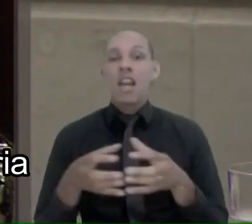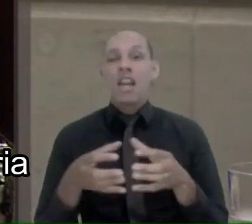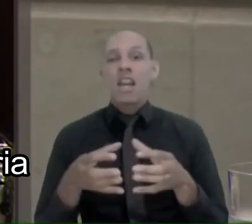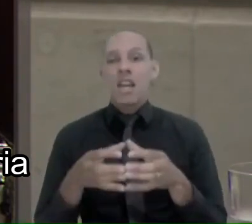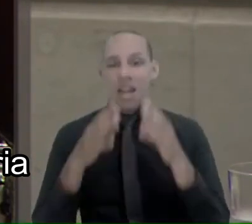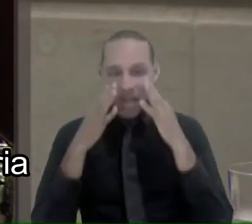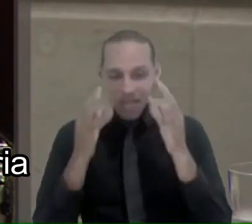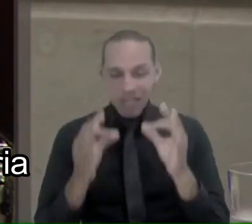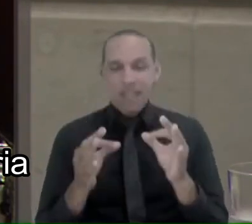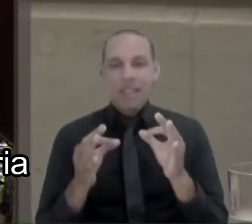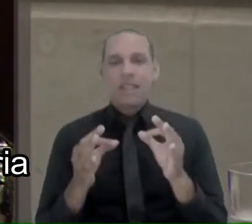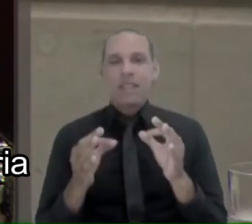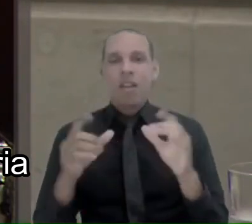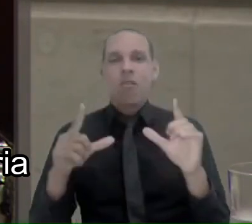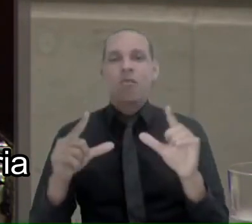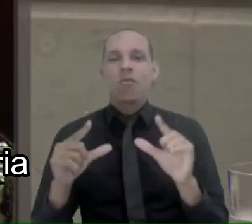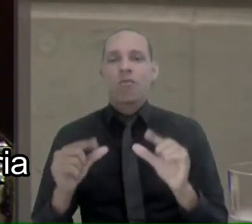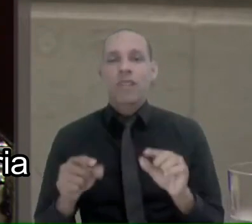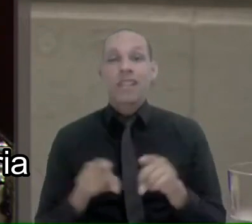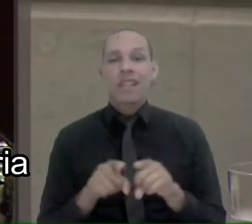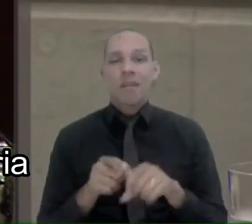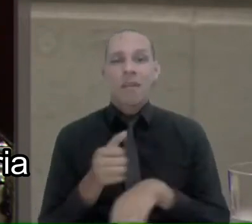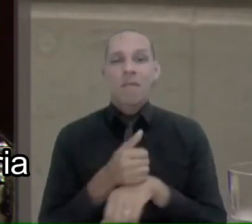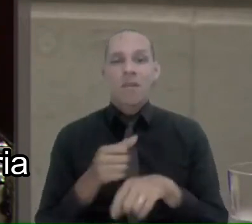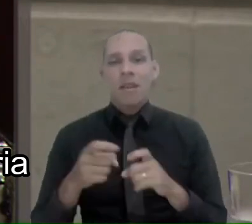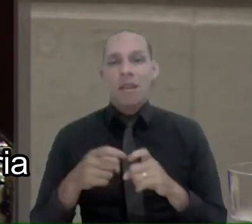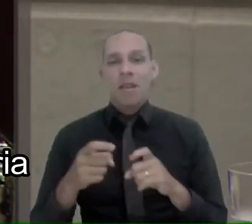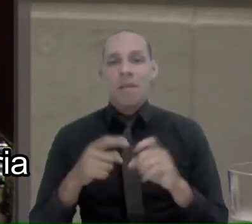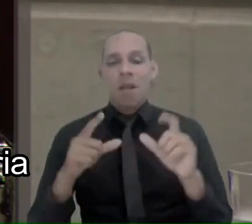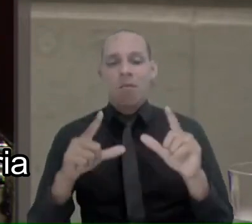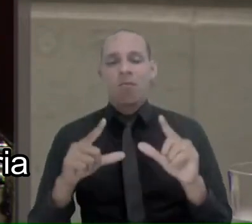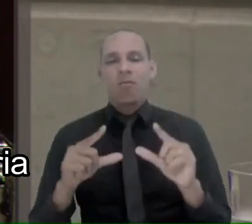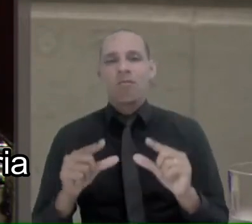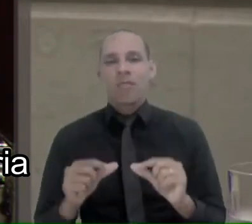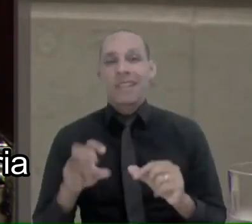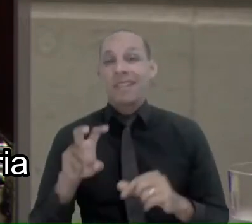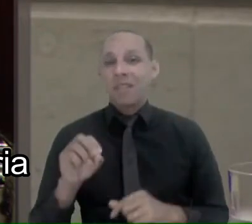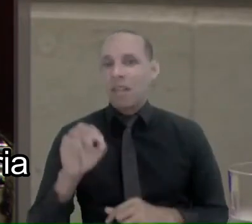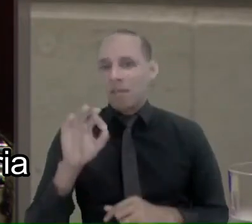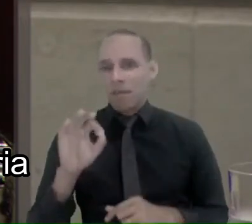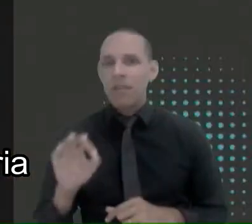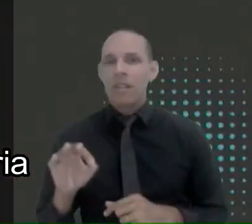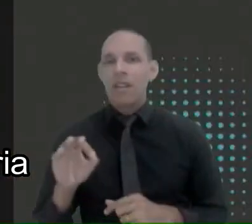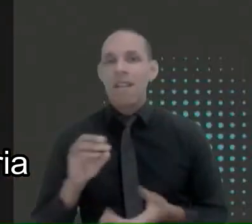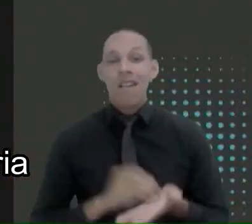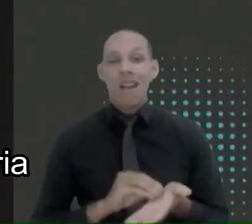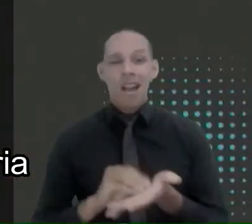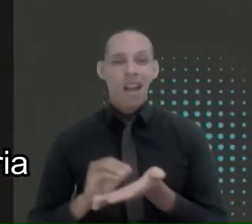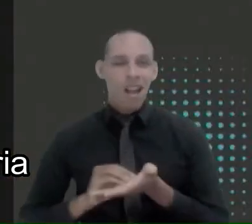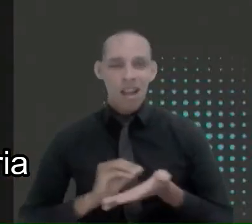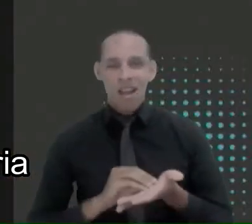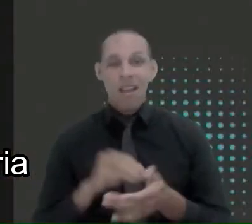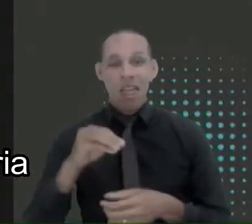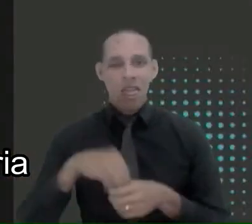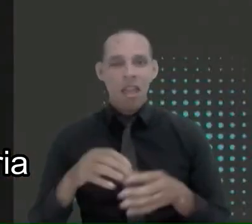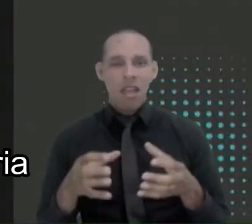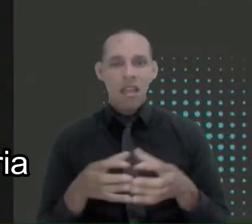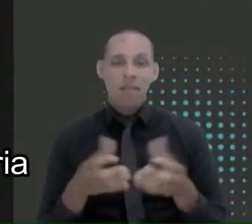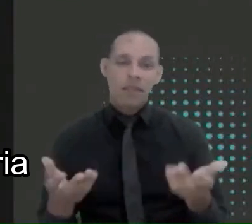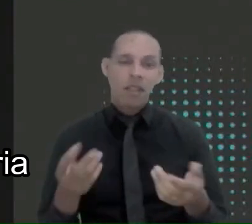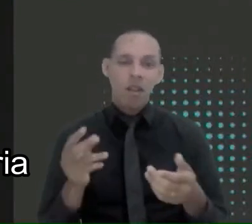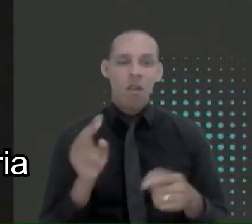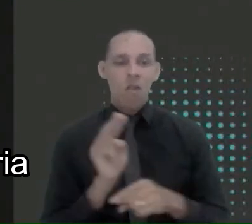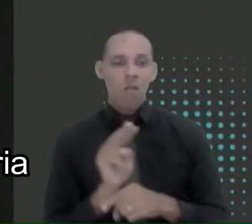e, principalmente, uma vacância de profissionais médicos que atingia 50% das nossas equipes. E não se faz controle e enfrentamento